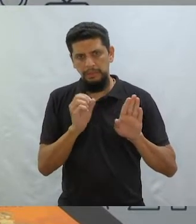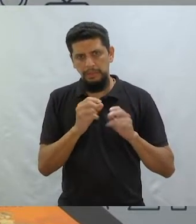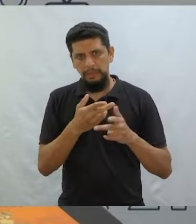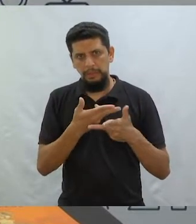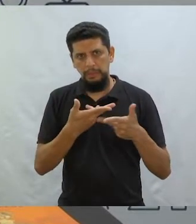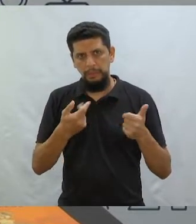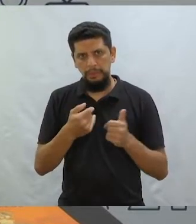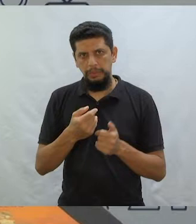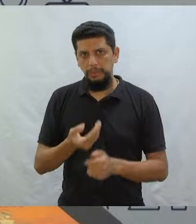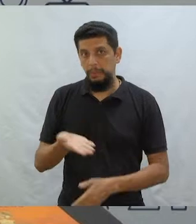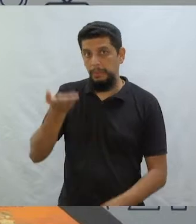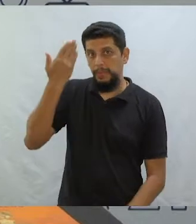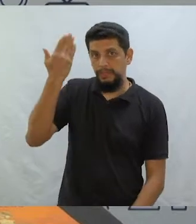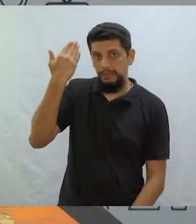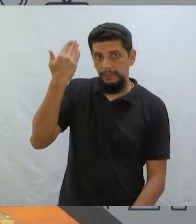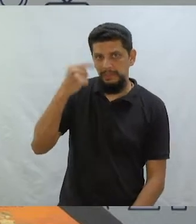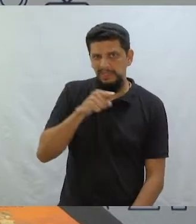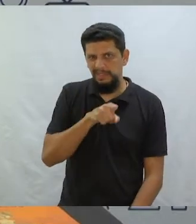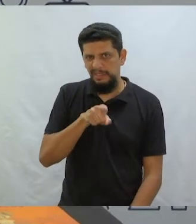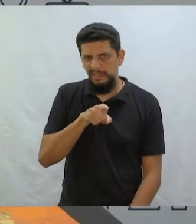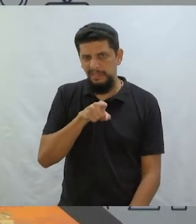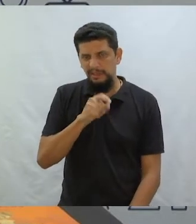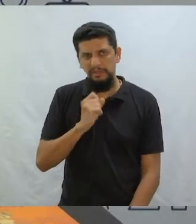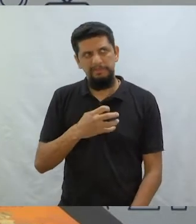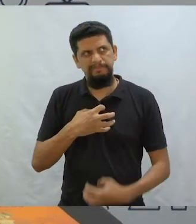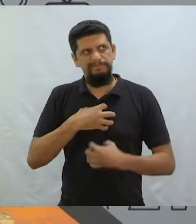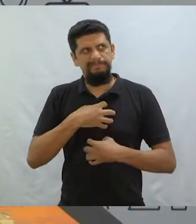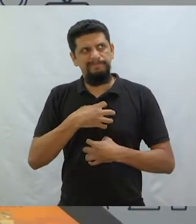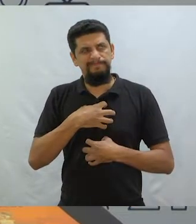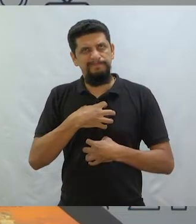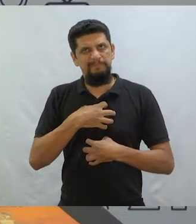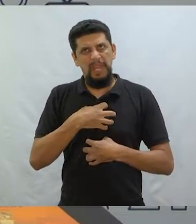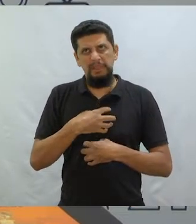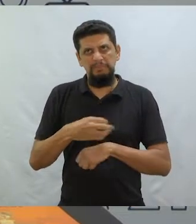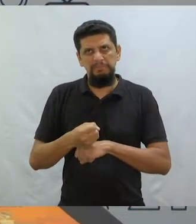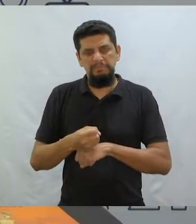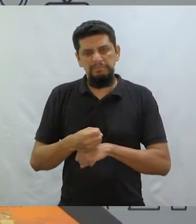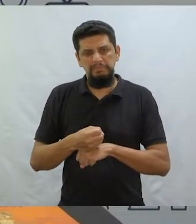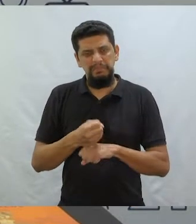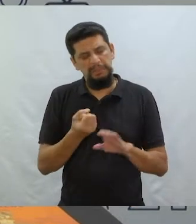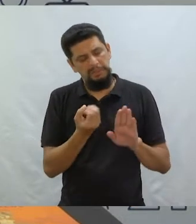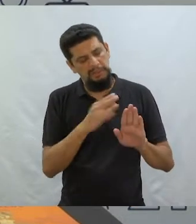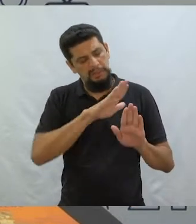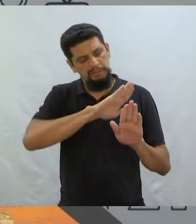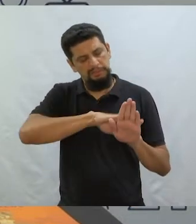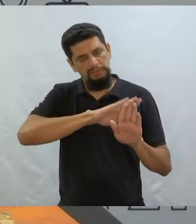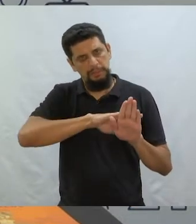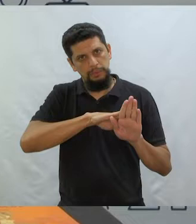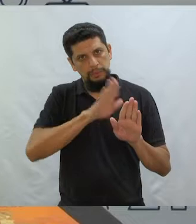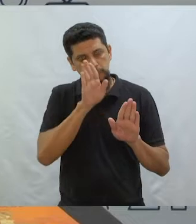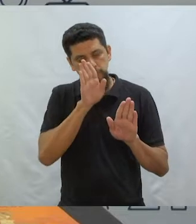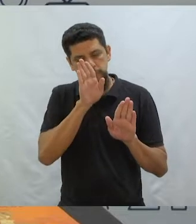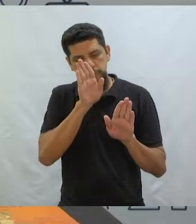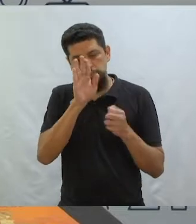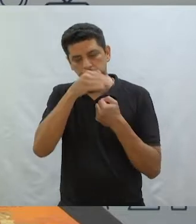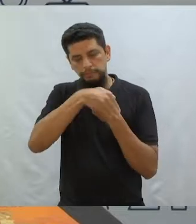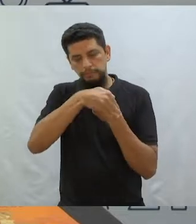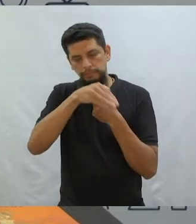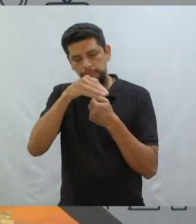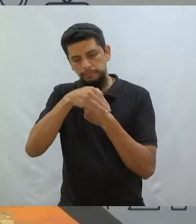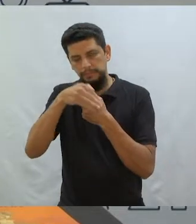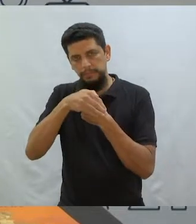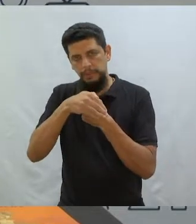coisa do seu passado Será que você ia esconder um sentimento Será que você ia esconder alguma coisa que você quer guardar